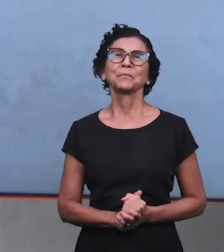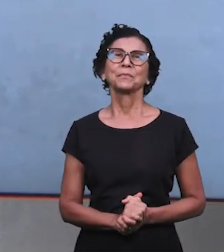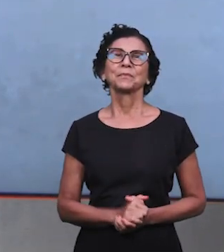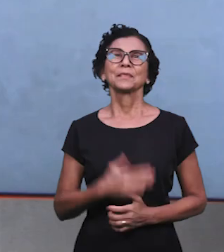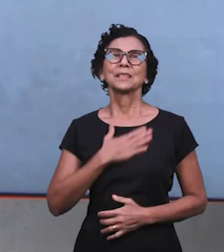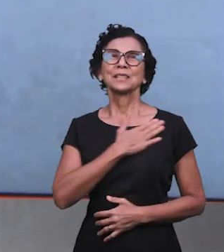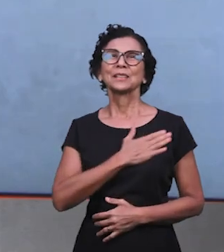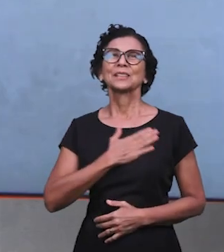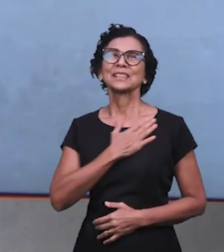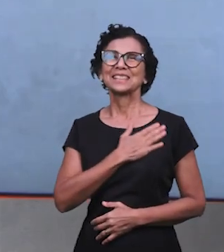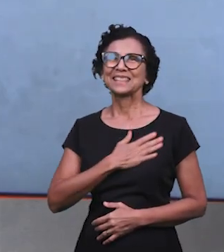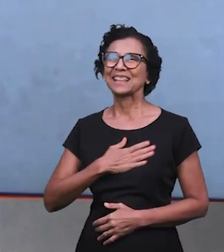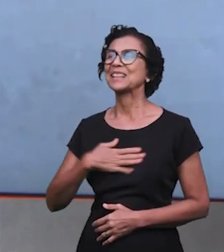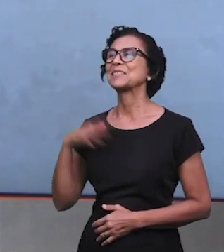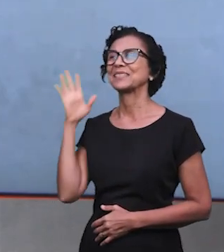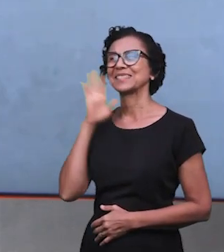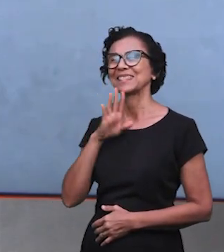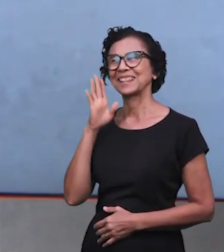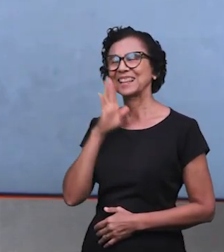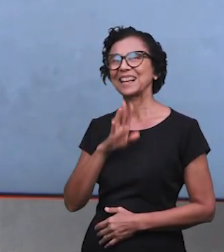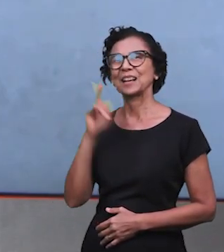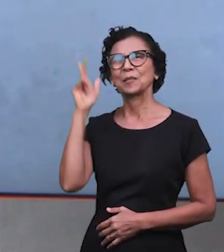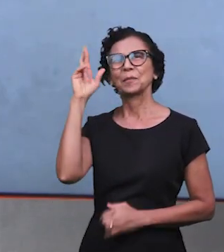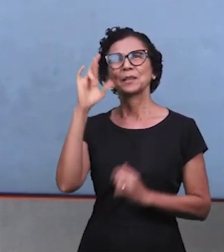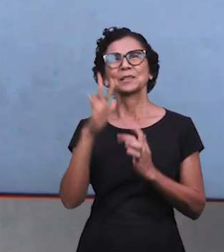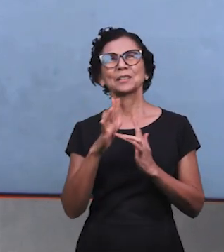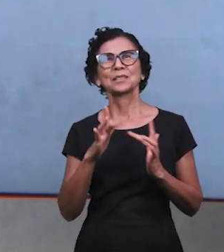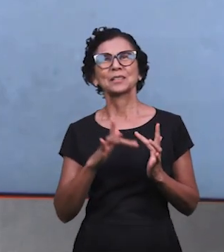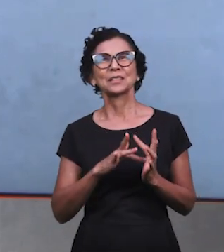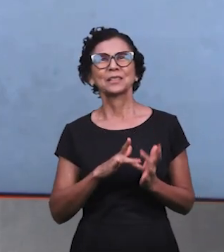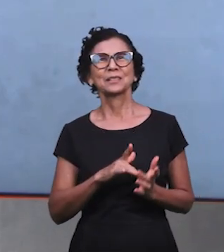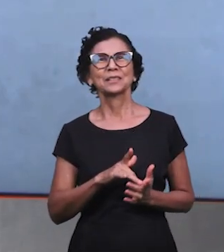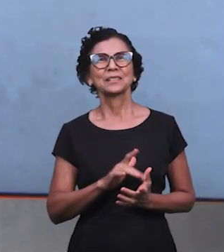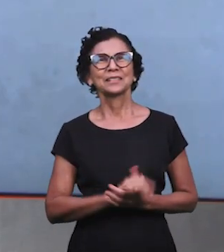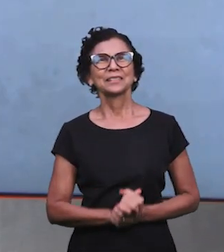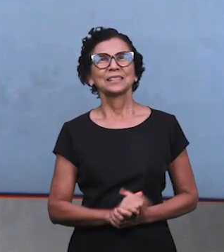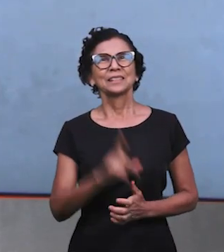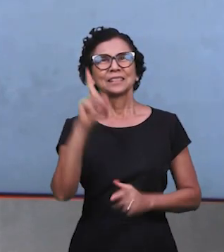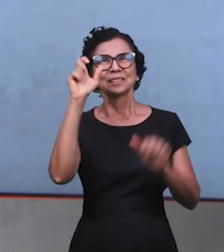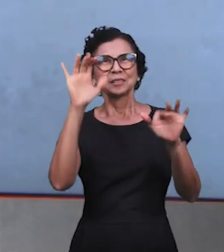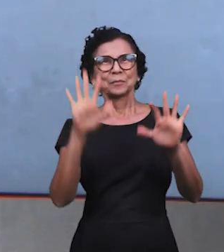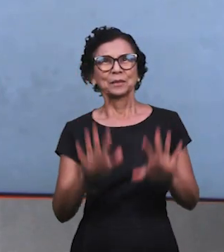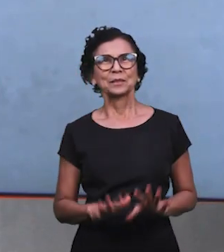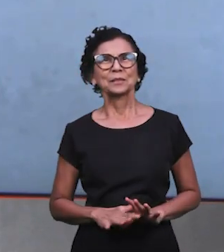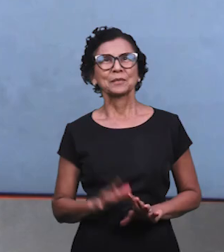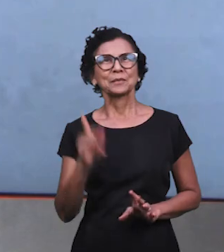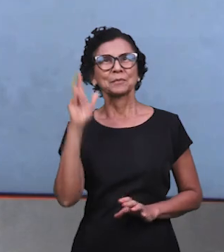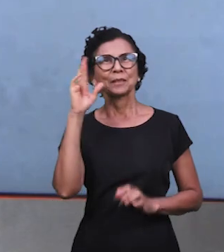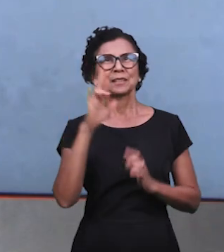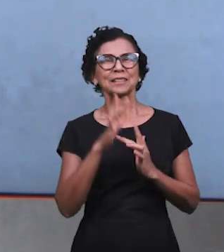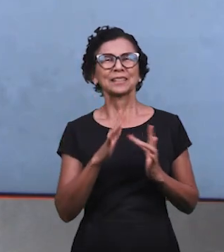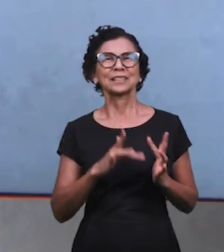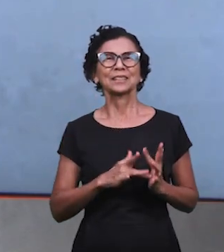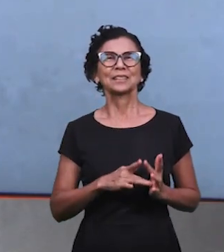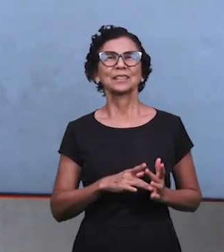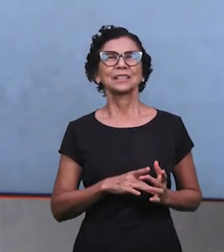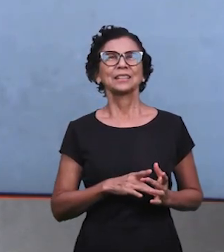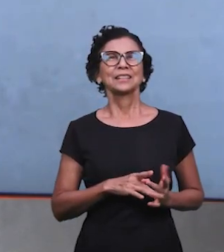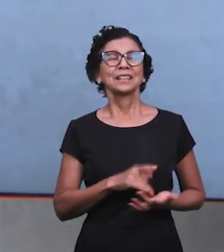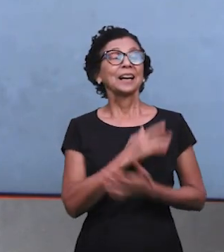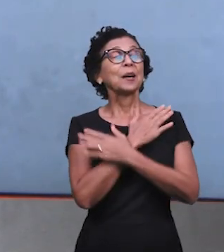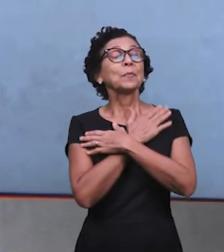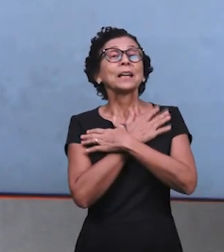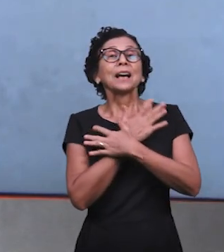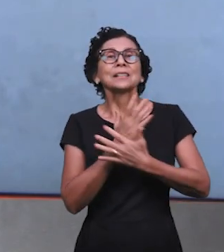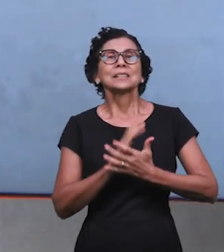programa? Gostei muito, foi muito legal. Amém. Paz do Senhor a todos, nós ficamos Paz, aqui. Senhor. Deus abençoe. Paz do Senhor, Cecília. Paz do Senhor. Quer mandar um pastor.